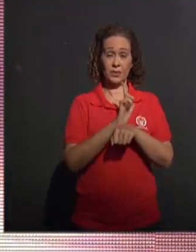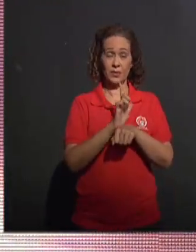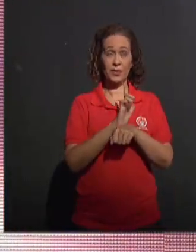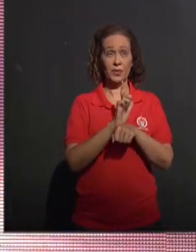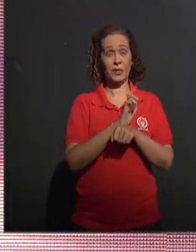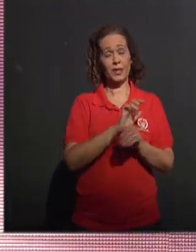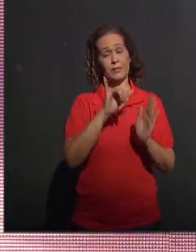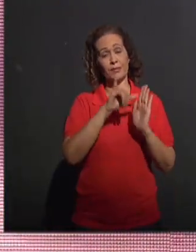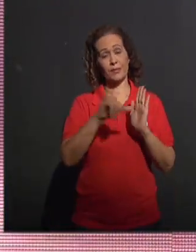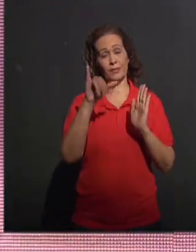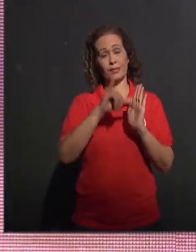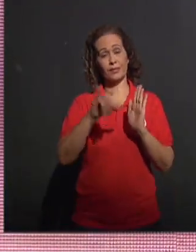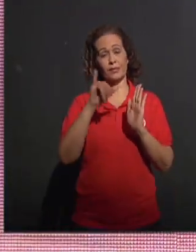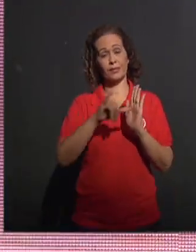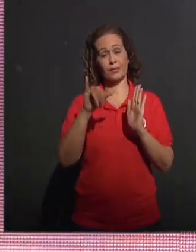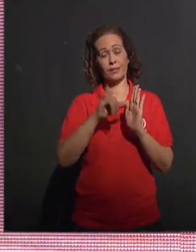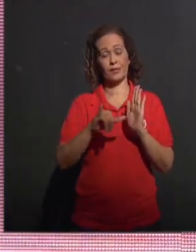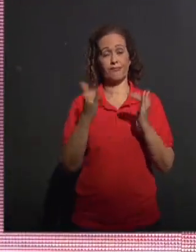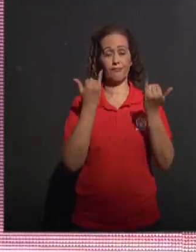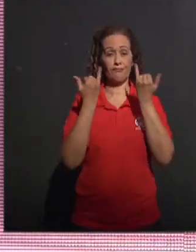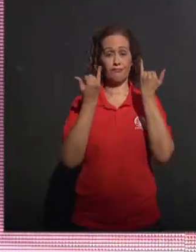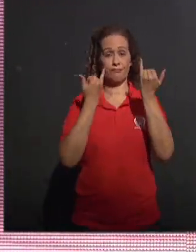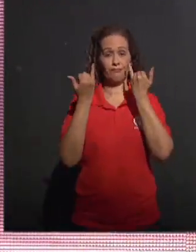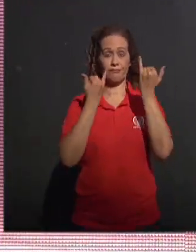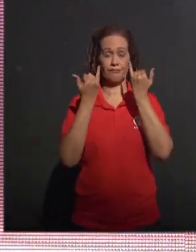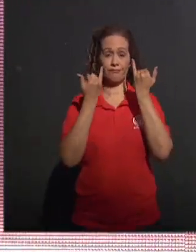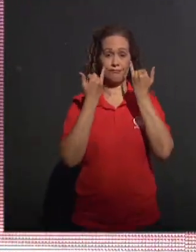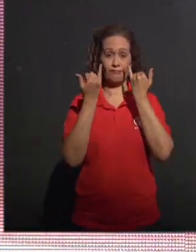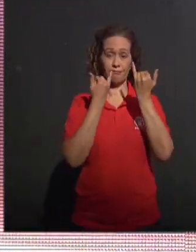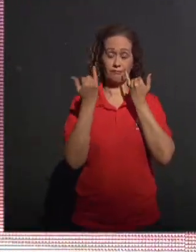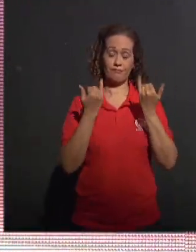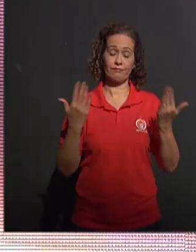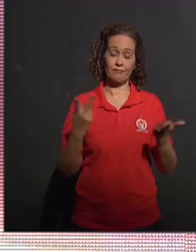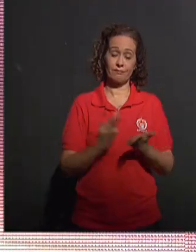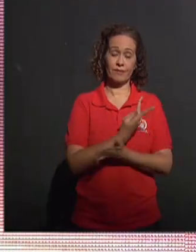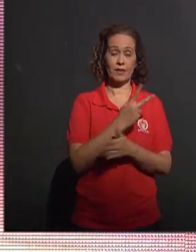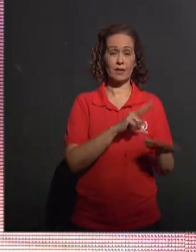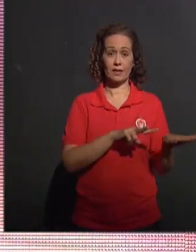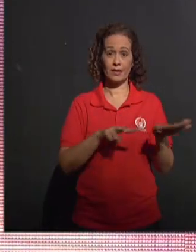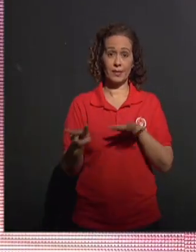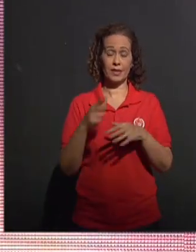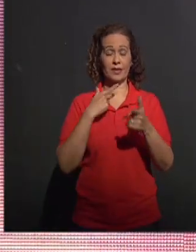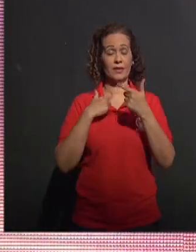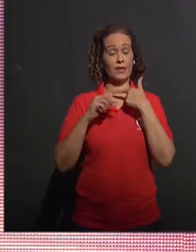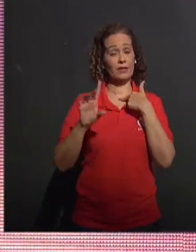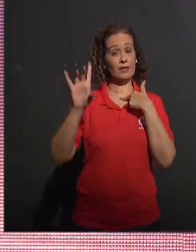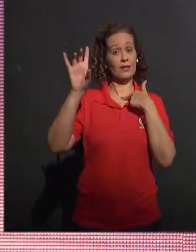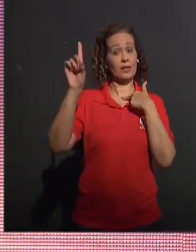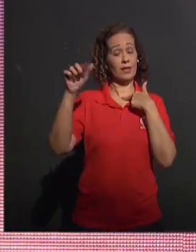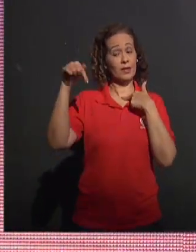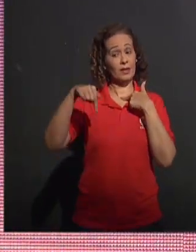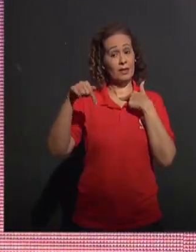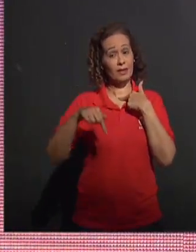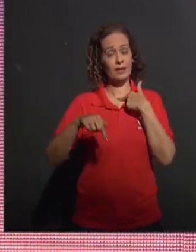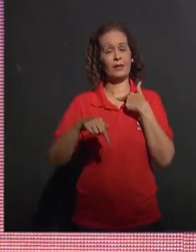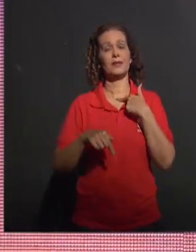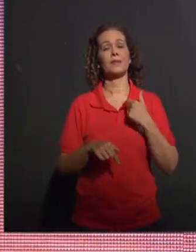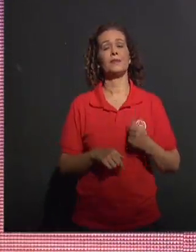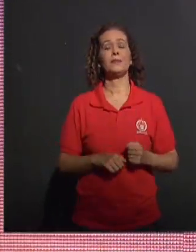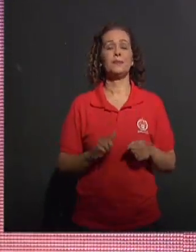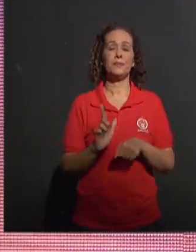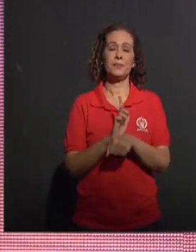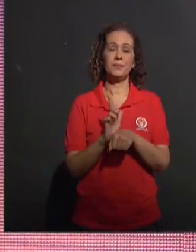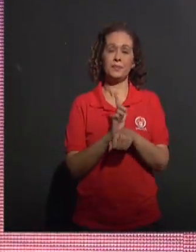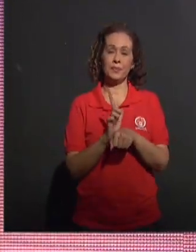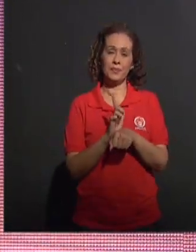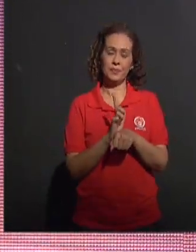que são as notícias daquilo que vai acontecer essa semana, pela bondade do Pai, aqui na Igreja da Lagoinha.